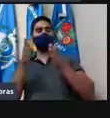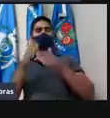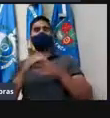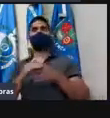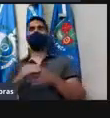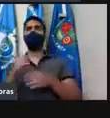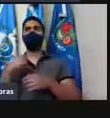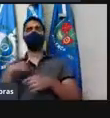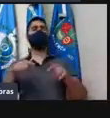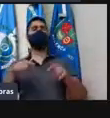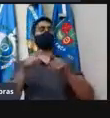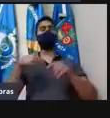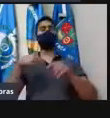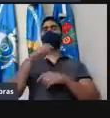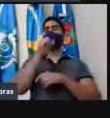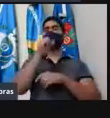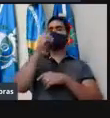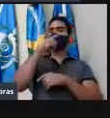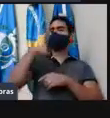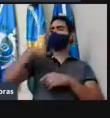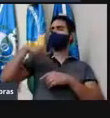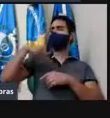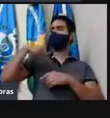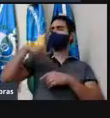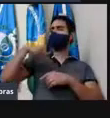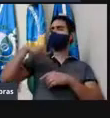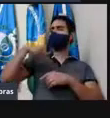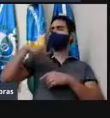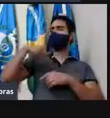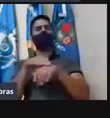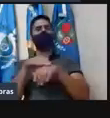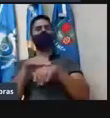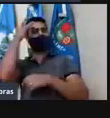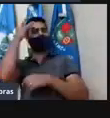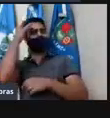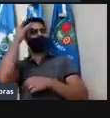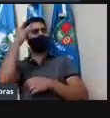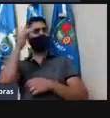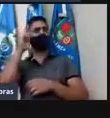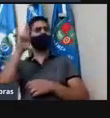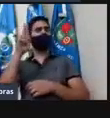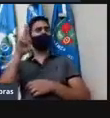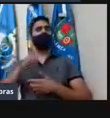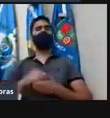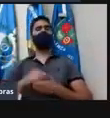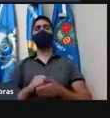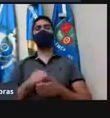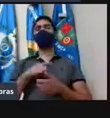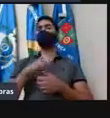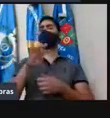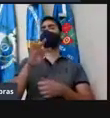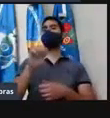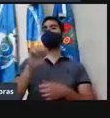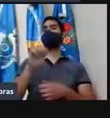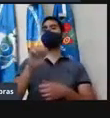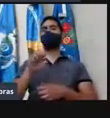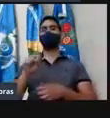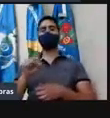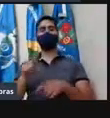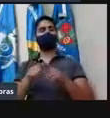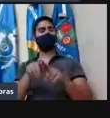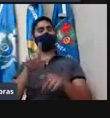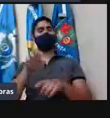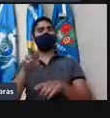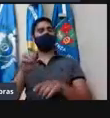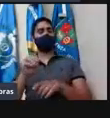ali no final de semana, né, estava olhando aquilo, conversando com os meninos, estava o Thales e o Léo, a gente estava vendo lá o trabalho deles,